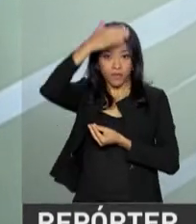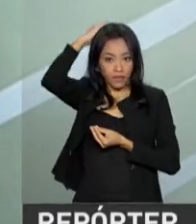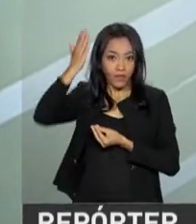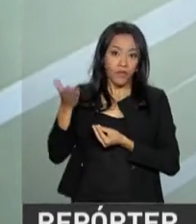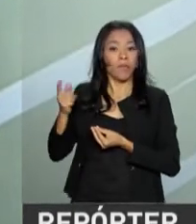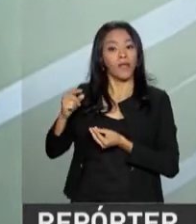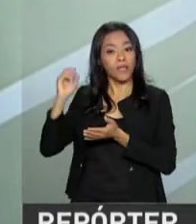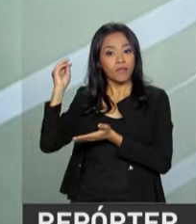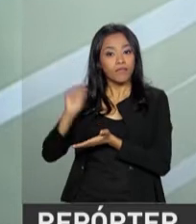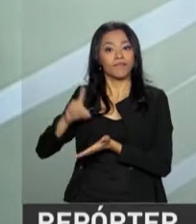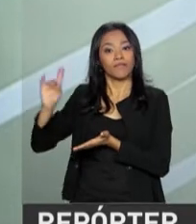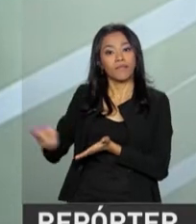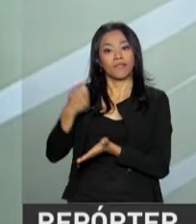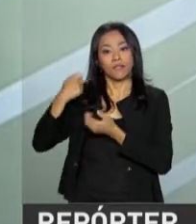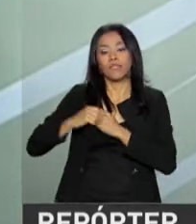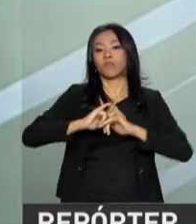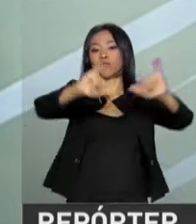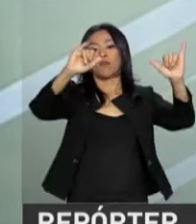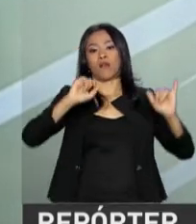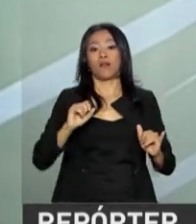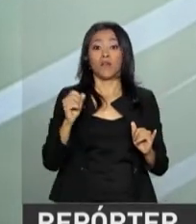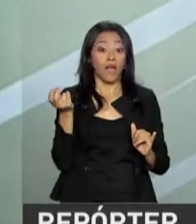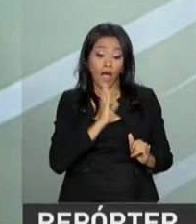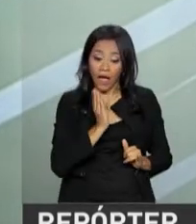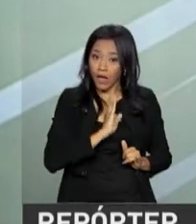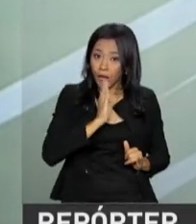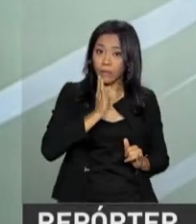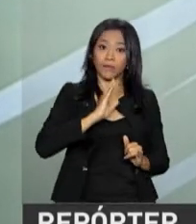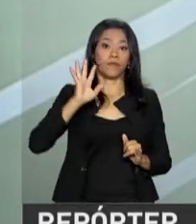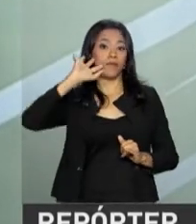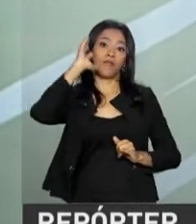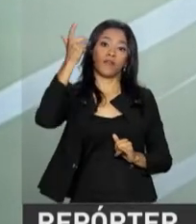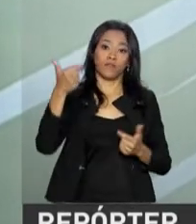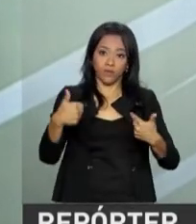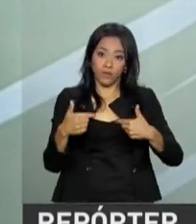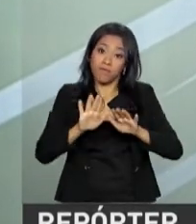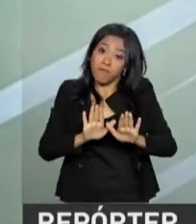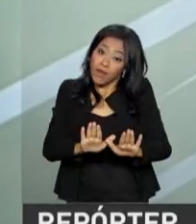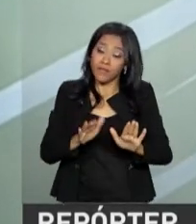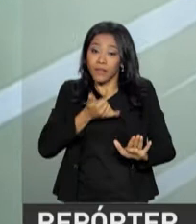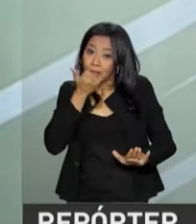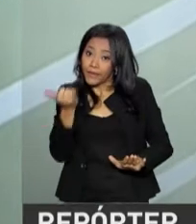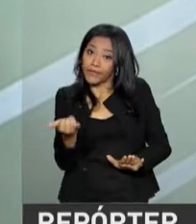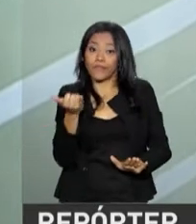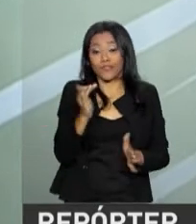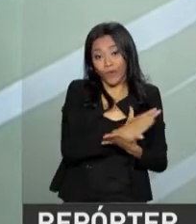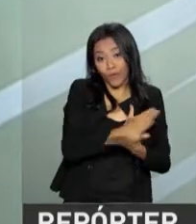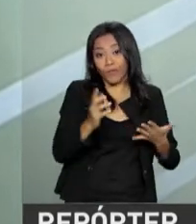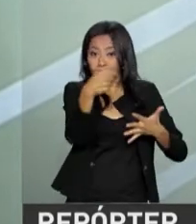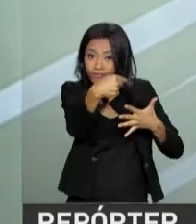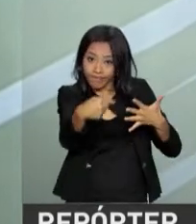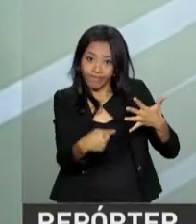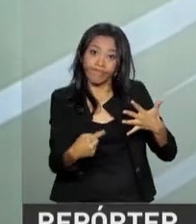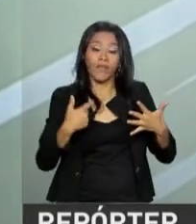prazo disso... Tudo está correndo o mais rápido possível, né? Só que depende de alguns fatores.